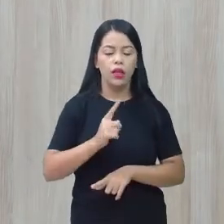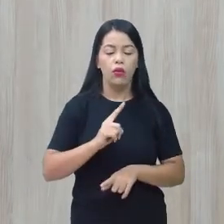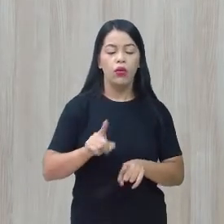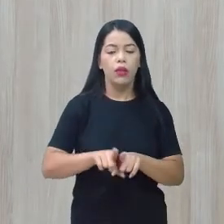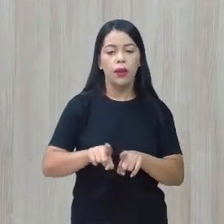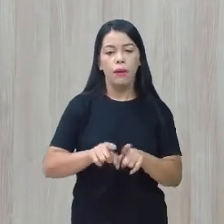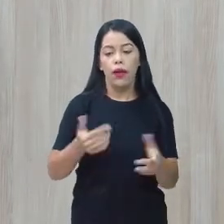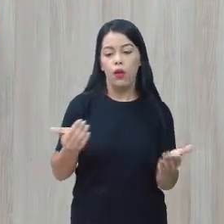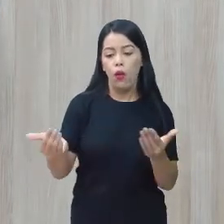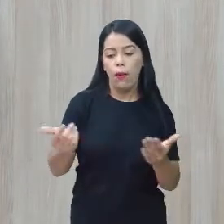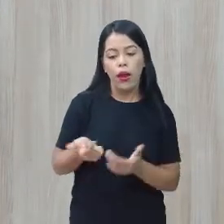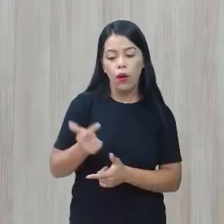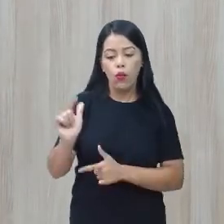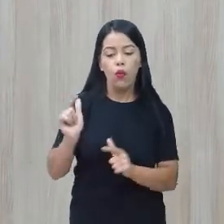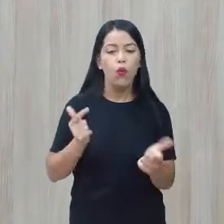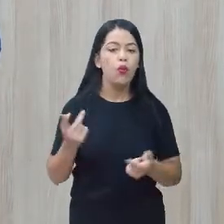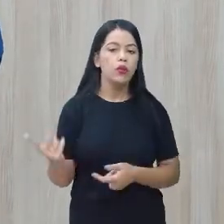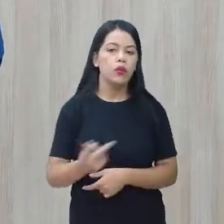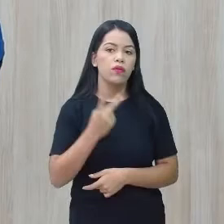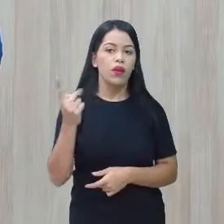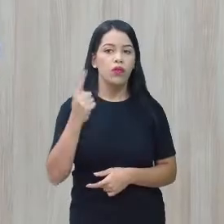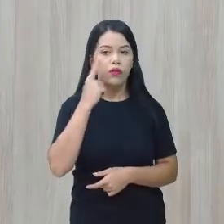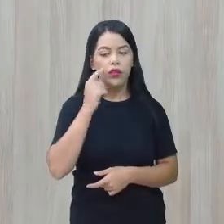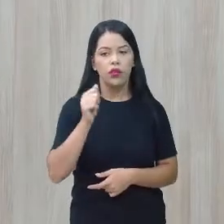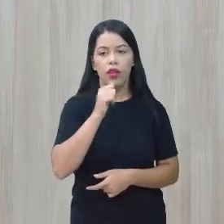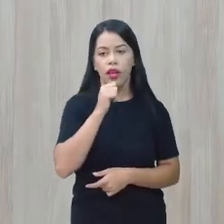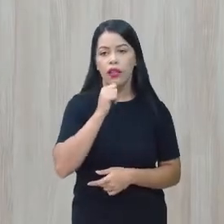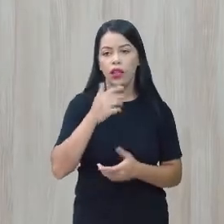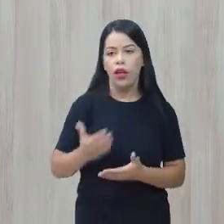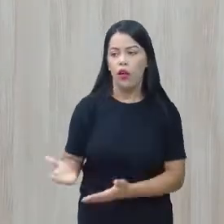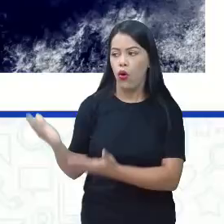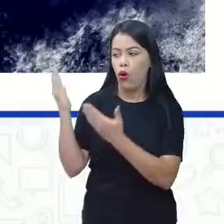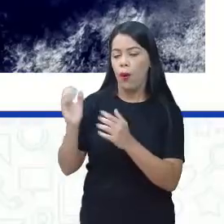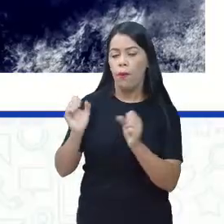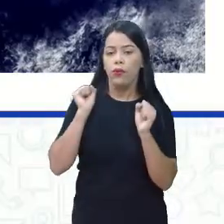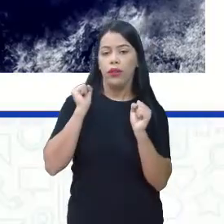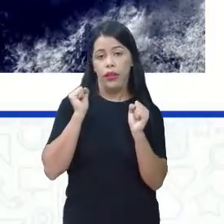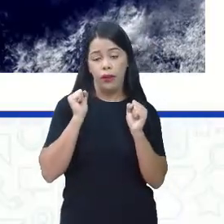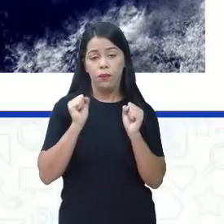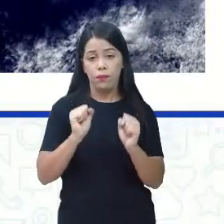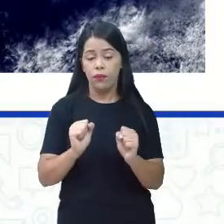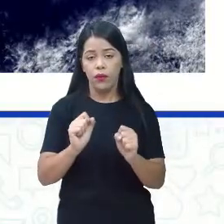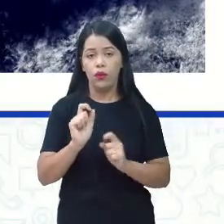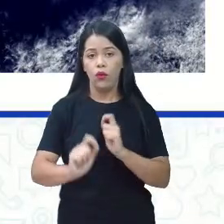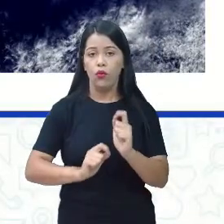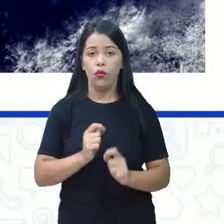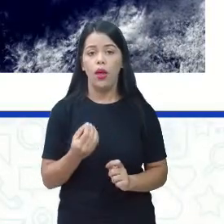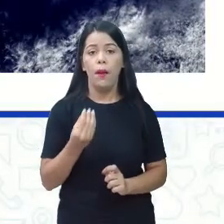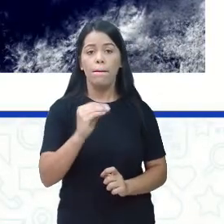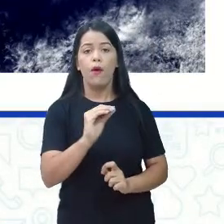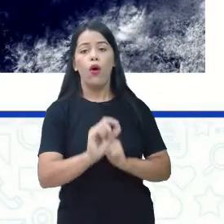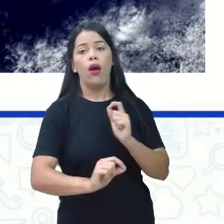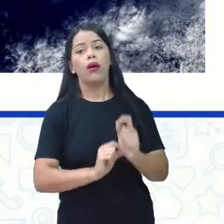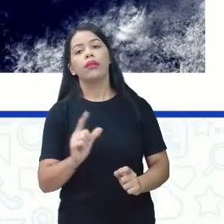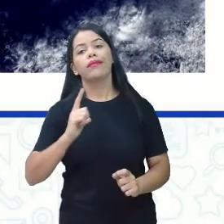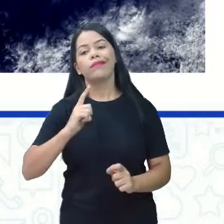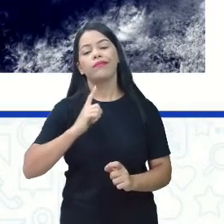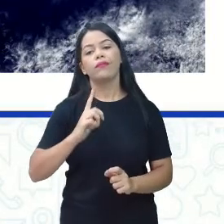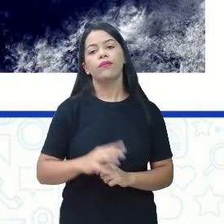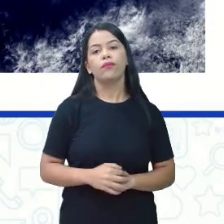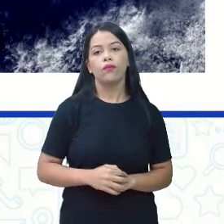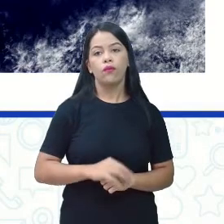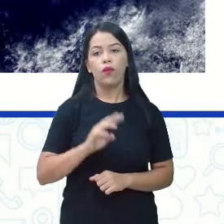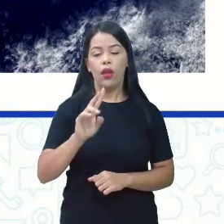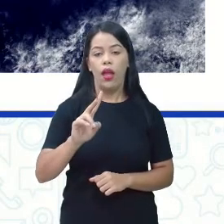tá certo? Ó, ainda também poderia ter colocado aí o valor certinho, tá ali em cima de novo, e embaixo eu